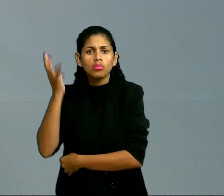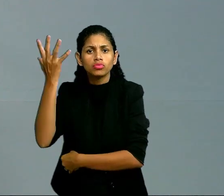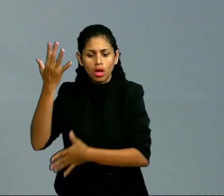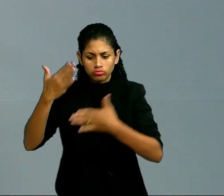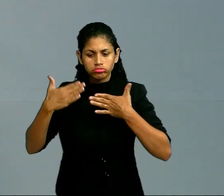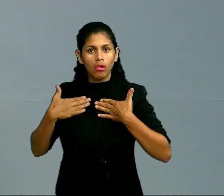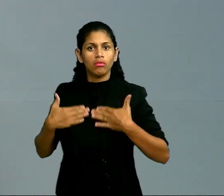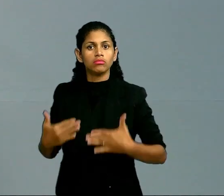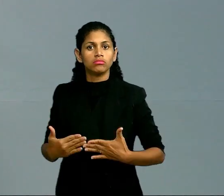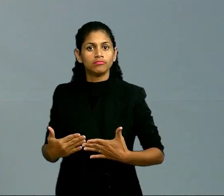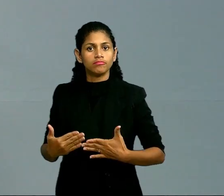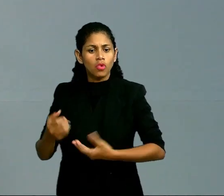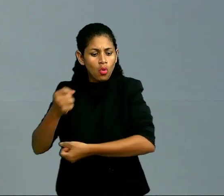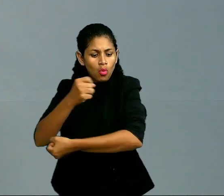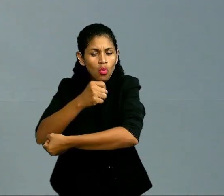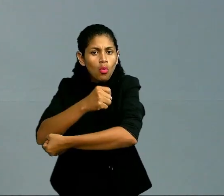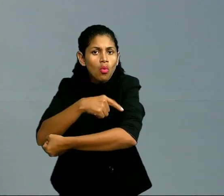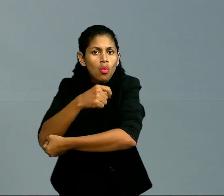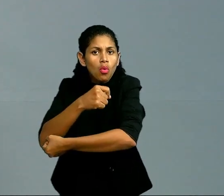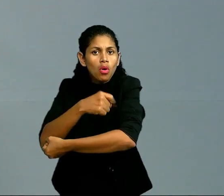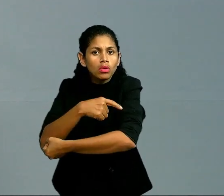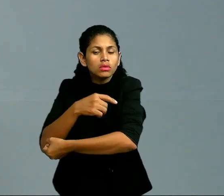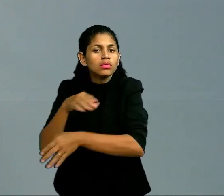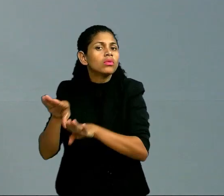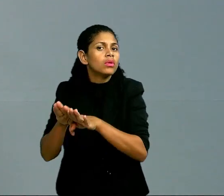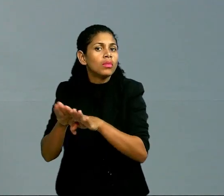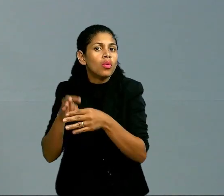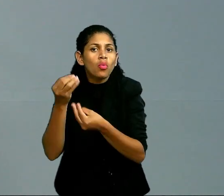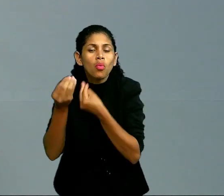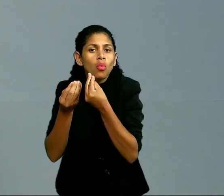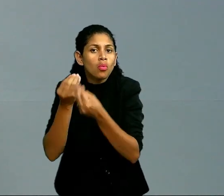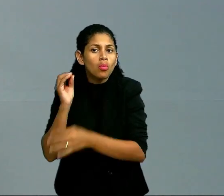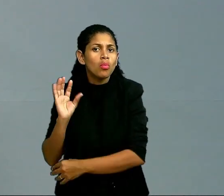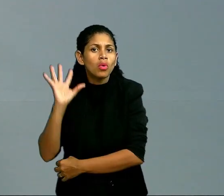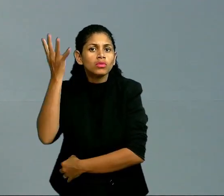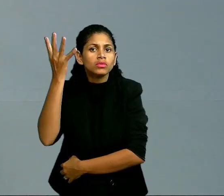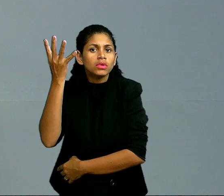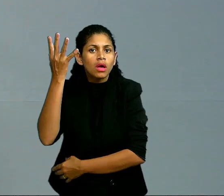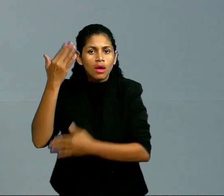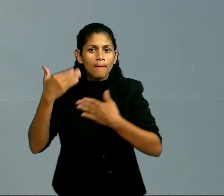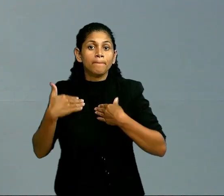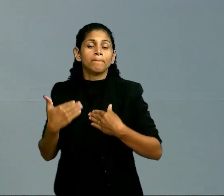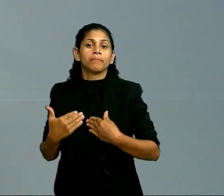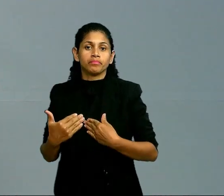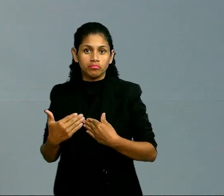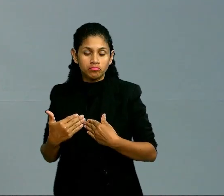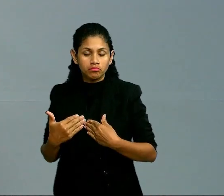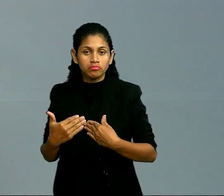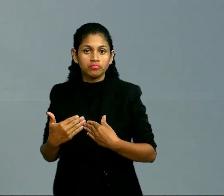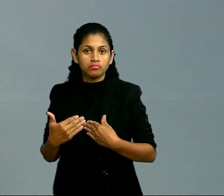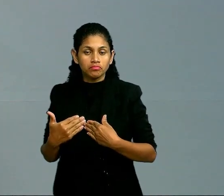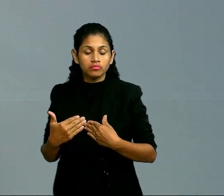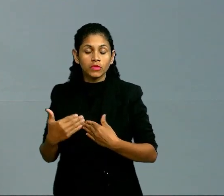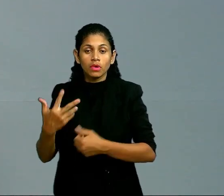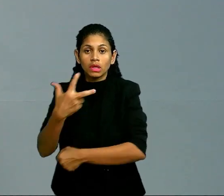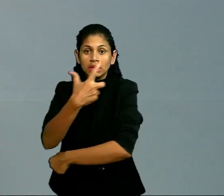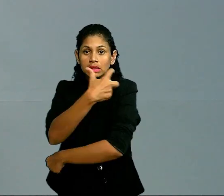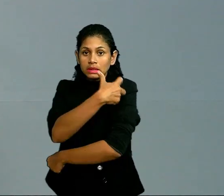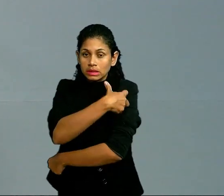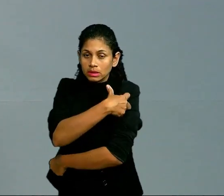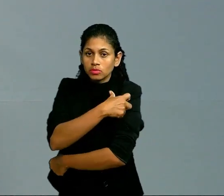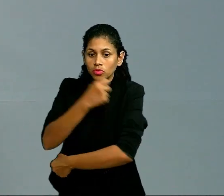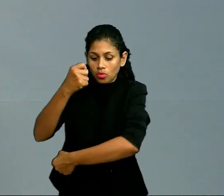que, né, acontece também? Acontece, pessoal, que a vacina e o soro, eles são grandes, né,